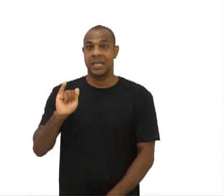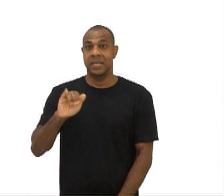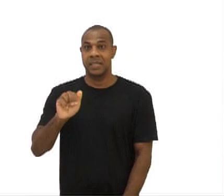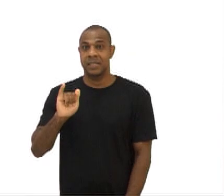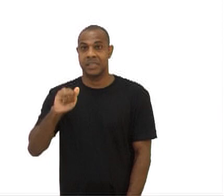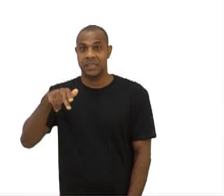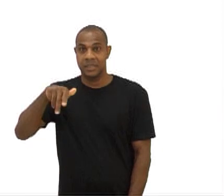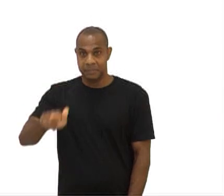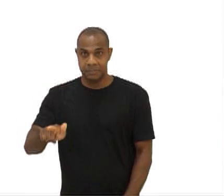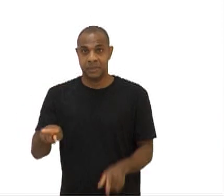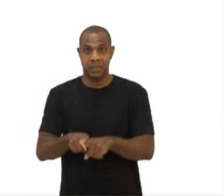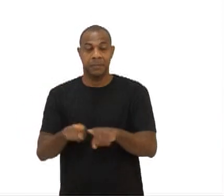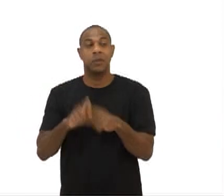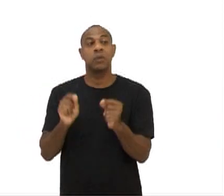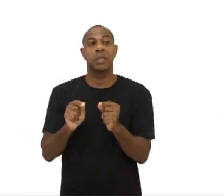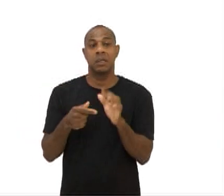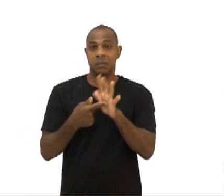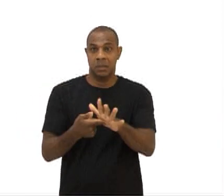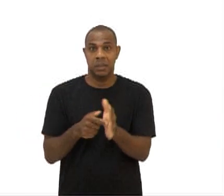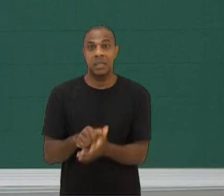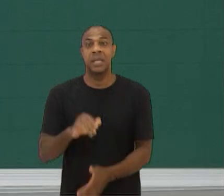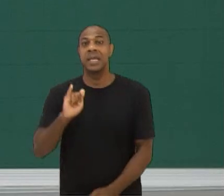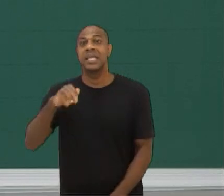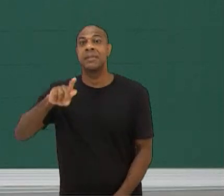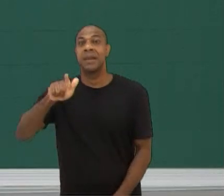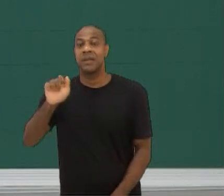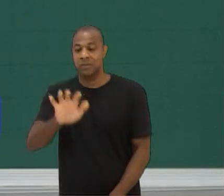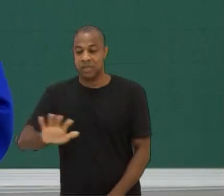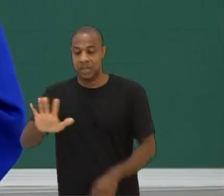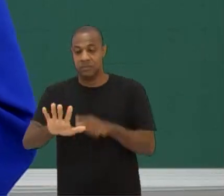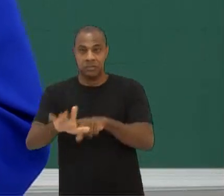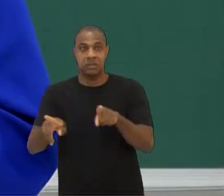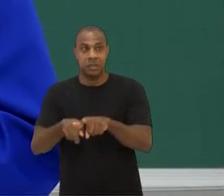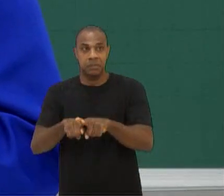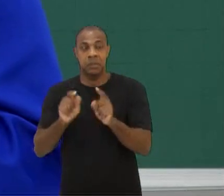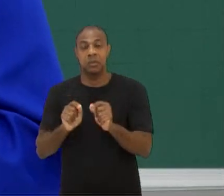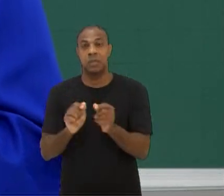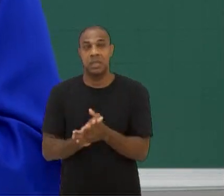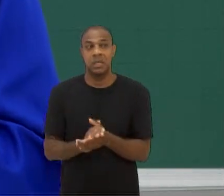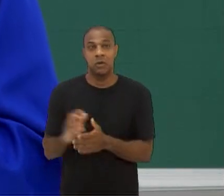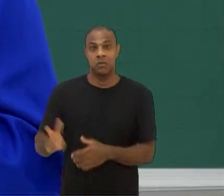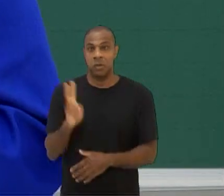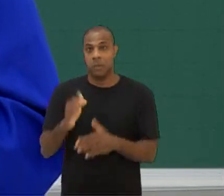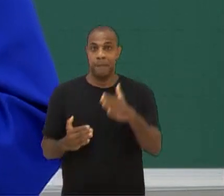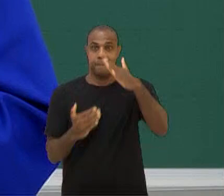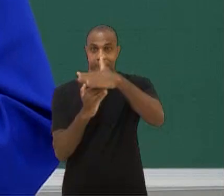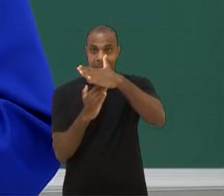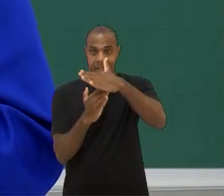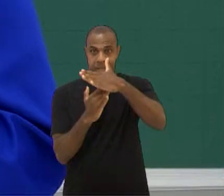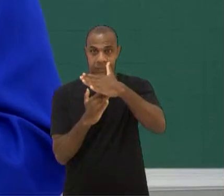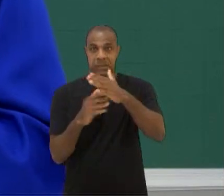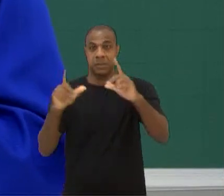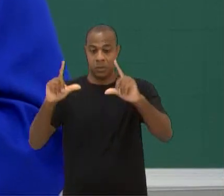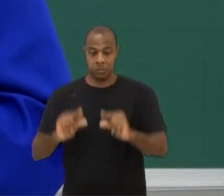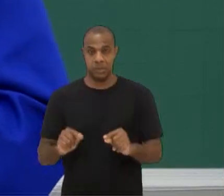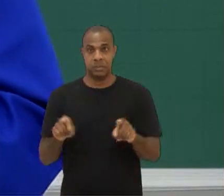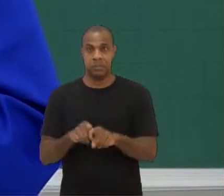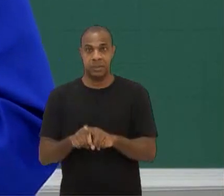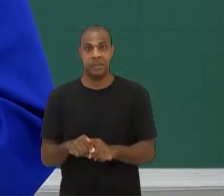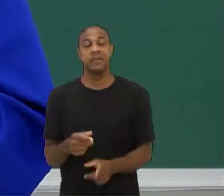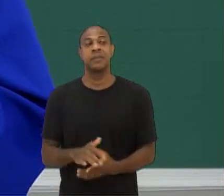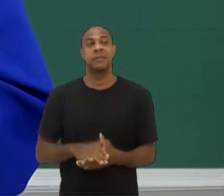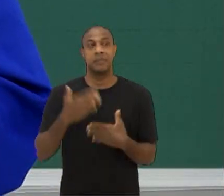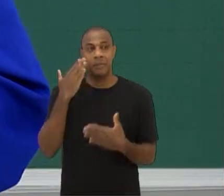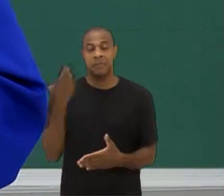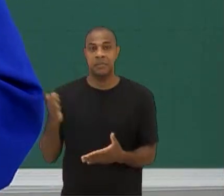novamente confirmando aí, como a imagem é no eixo OY, o valor máximo e mínimo serão -1 e 1. Então, o